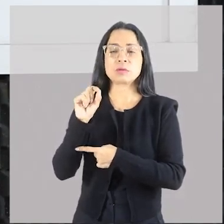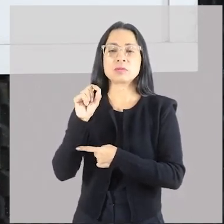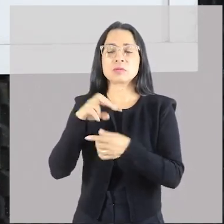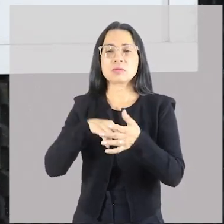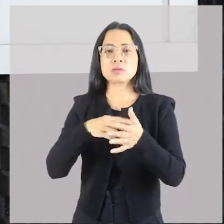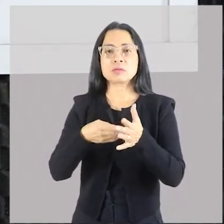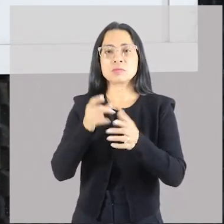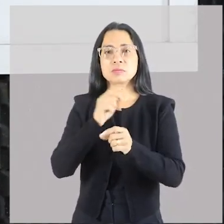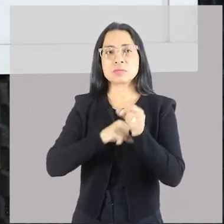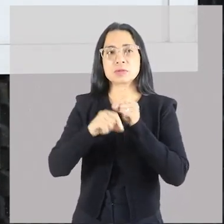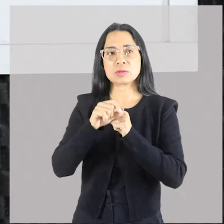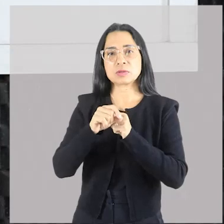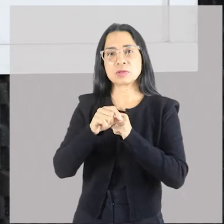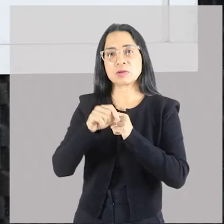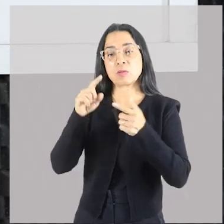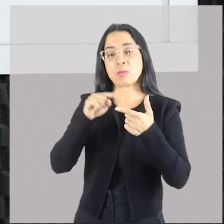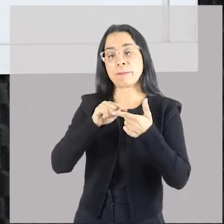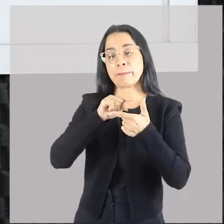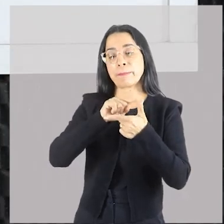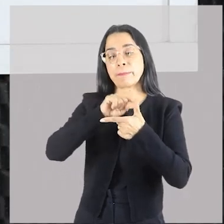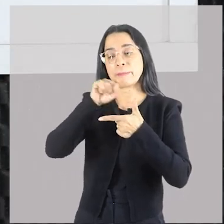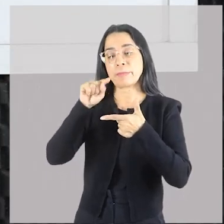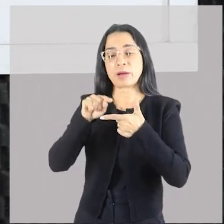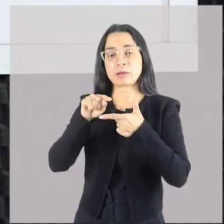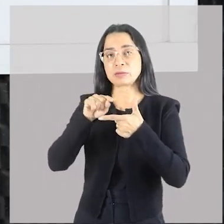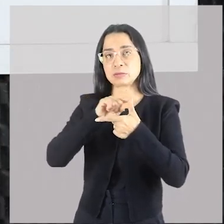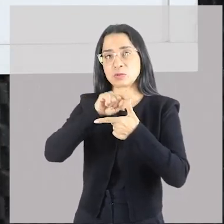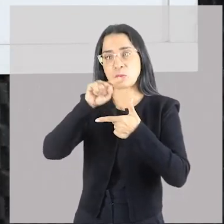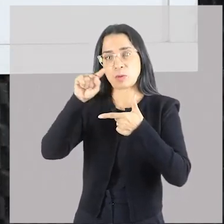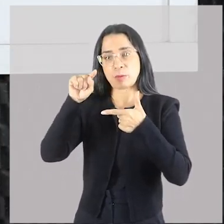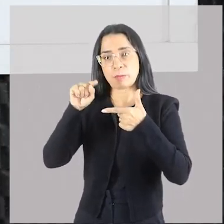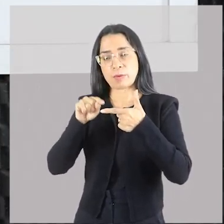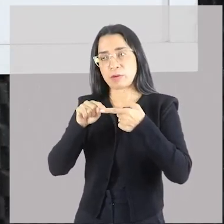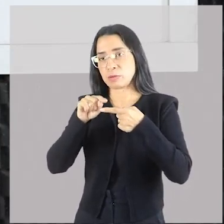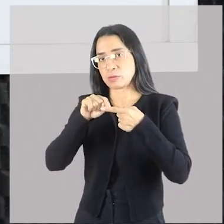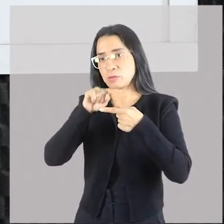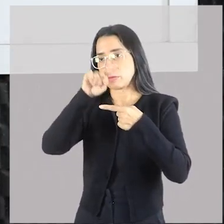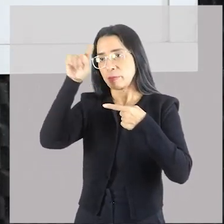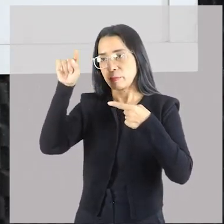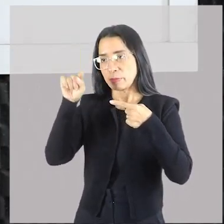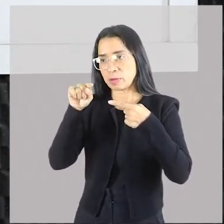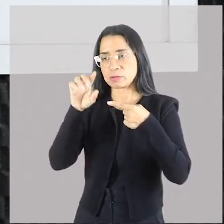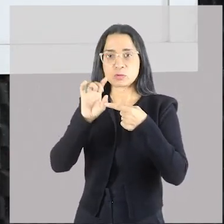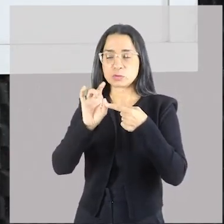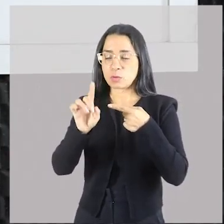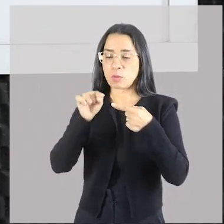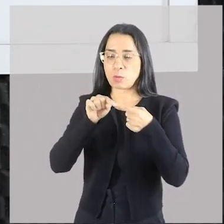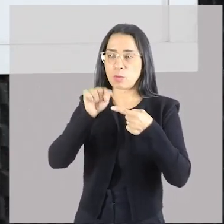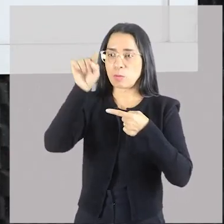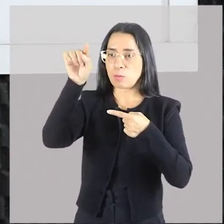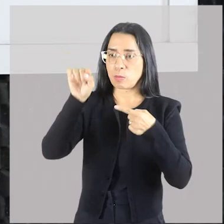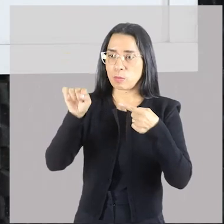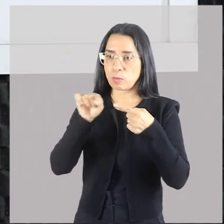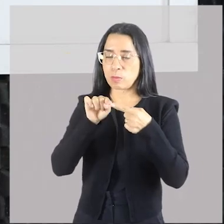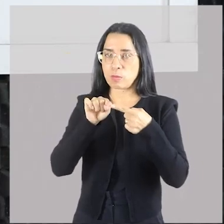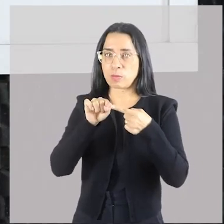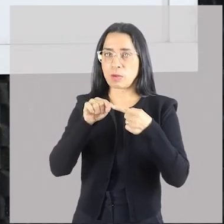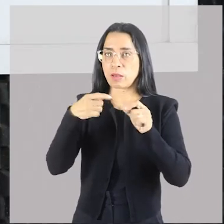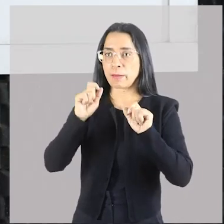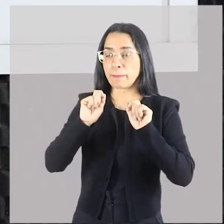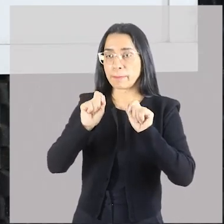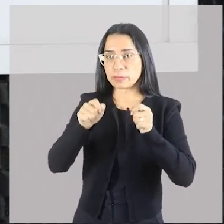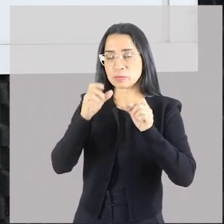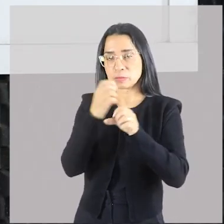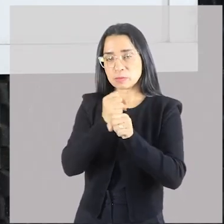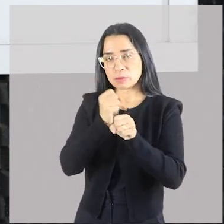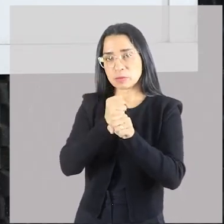é do que uma parte do círculo, uma fatia do círculo. Tá? Então, é possível que a gente calcule